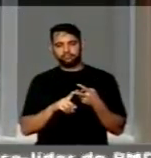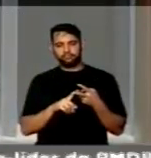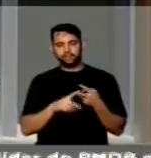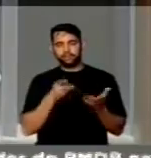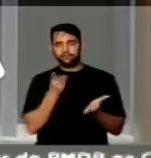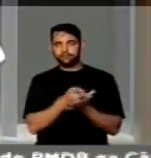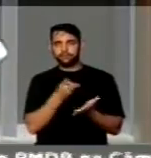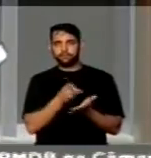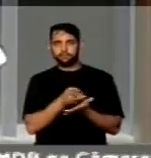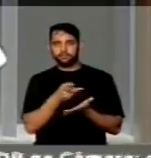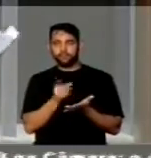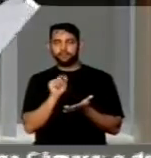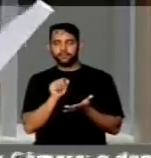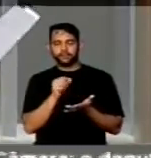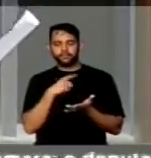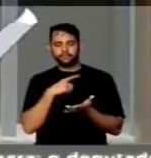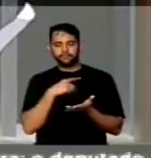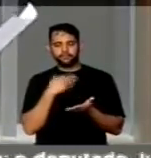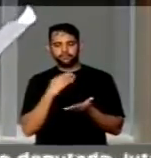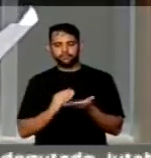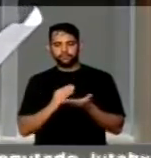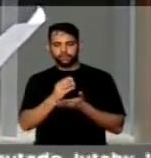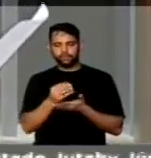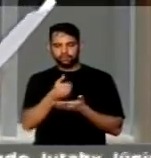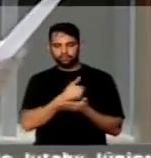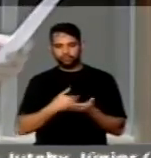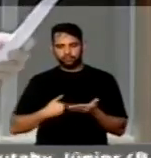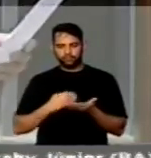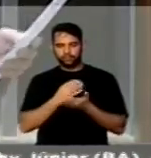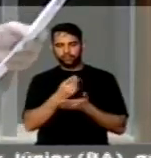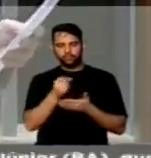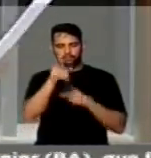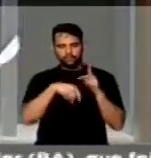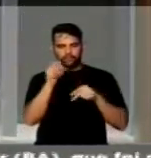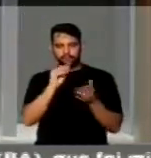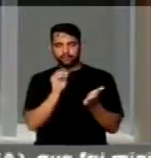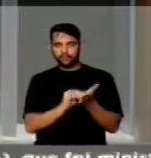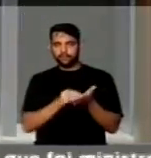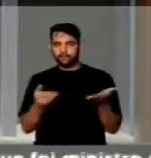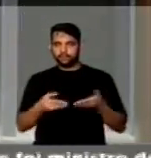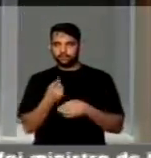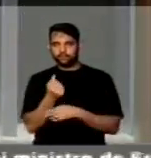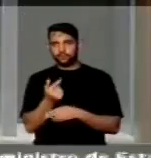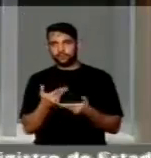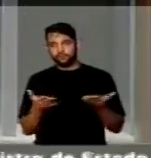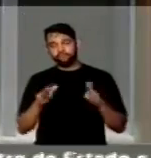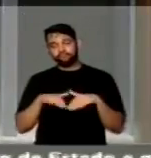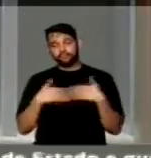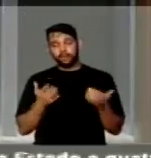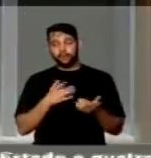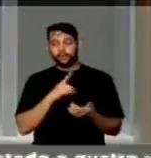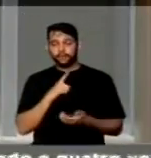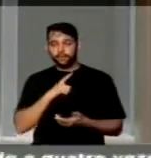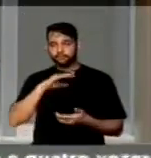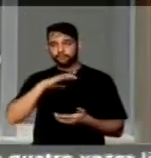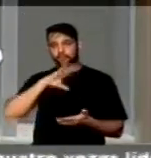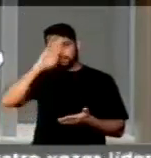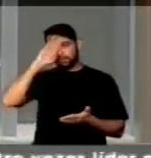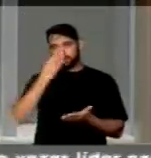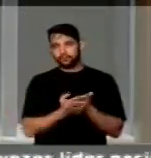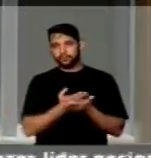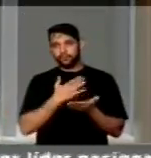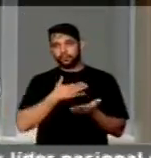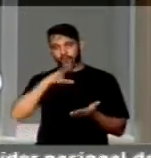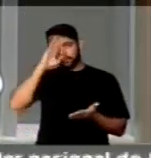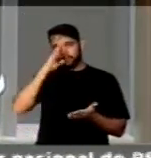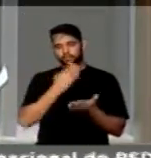e sempre para despender recurso público, recurso do povo brasileiro, que hoje faz falta. Então, eu tenho fé, eu